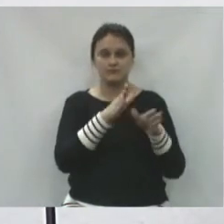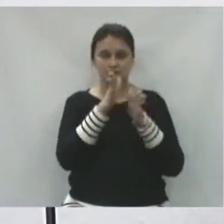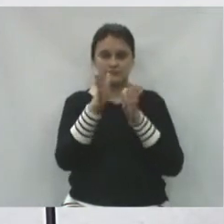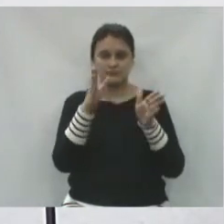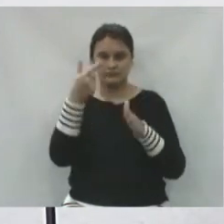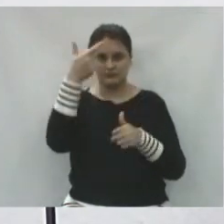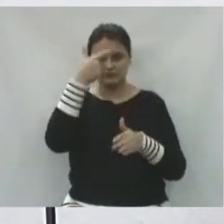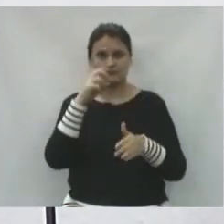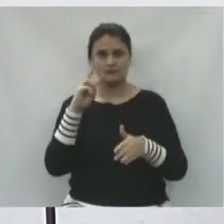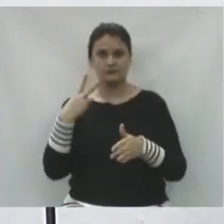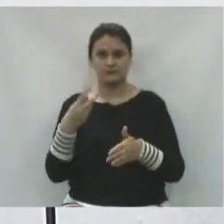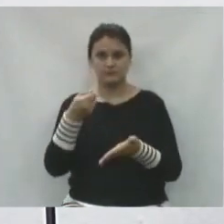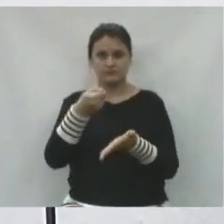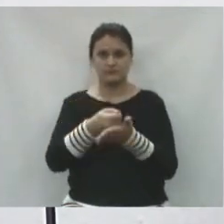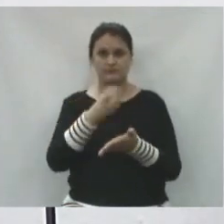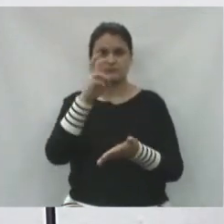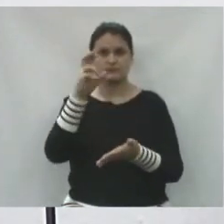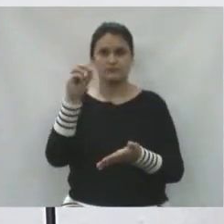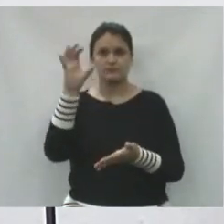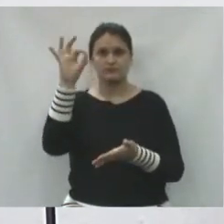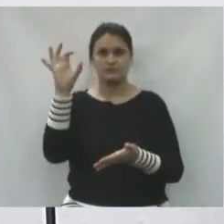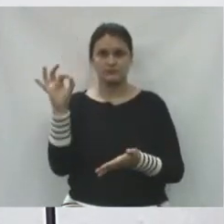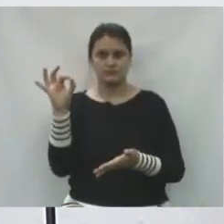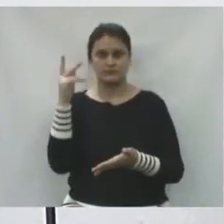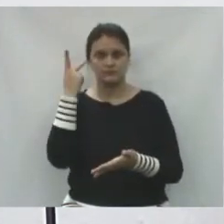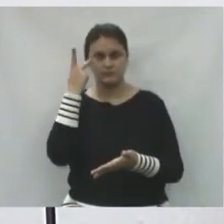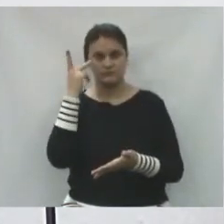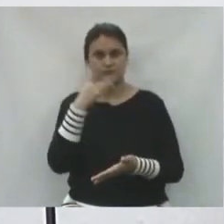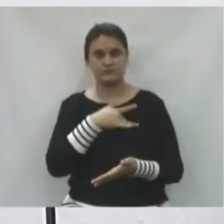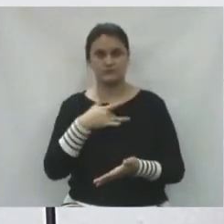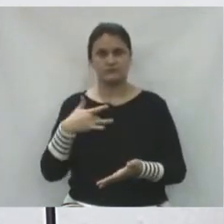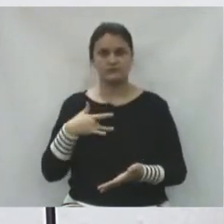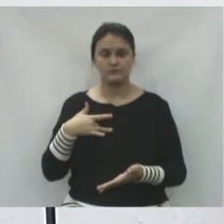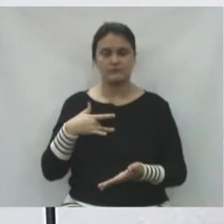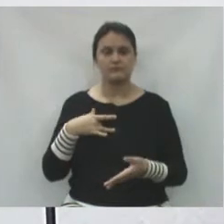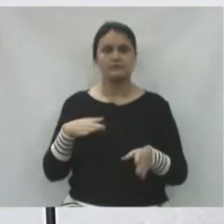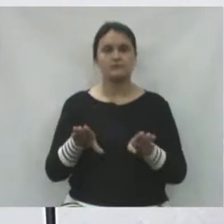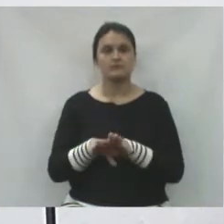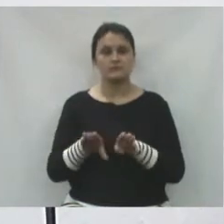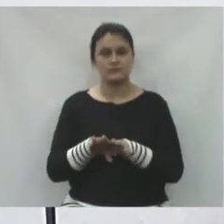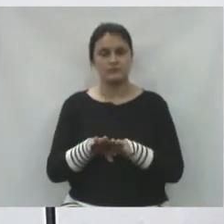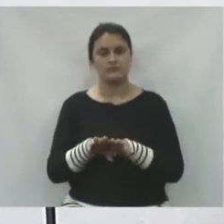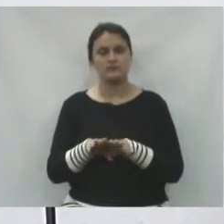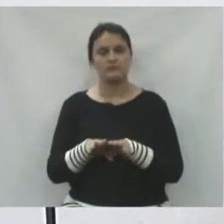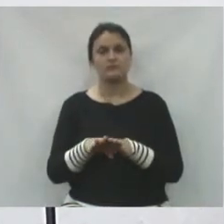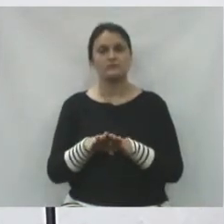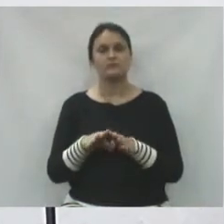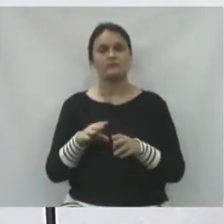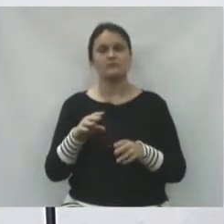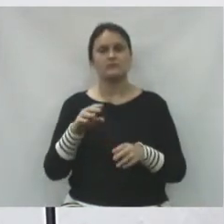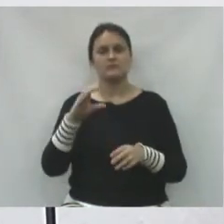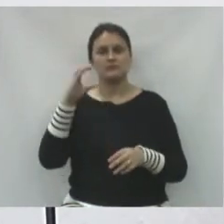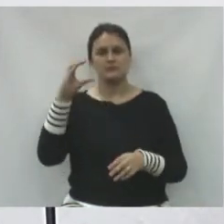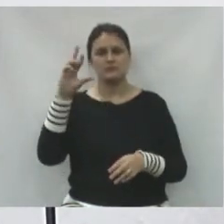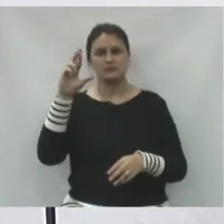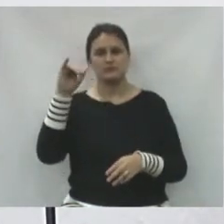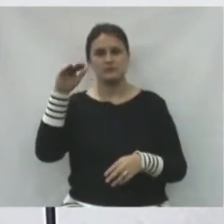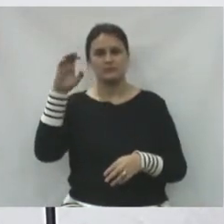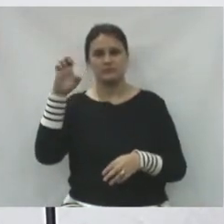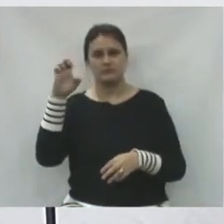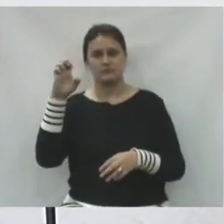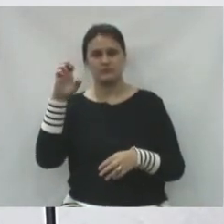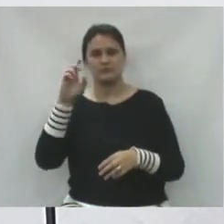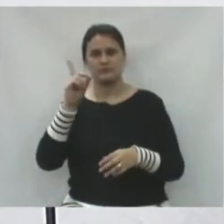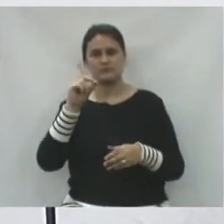destinação das emendas individuais à proporção de 50% para a área de saúde pública e que a atribuição de crime de responsabilidade pela